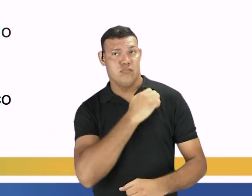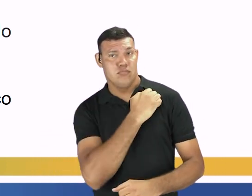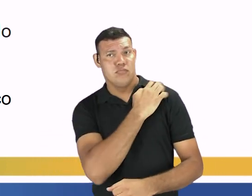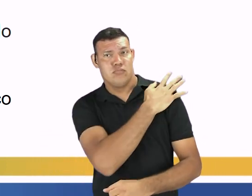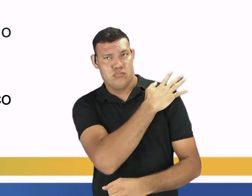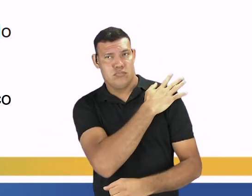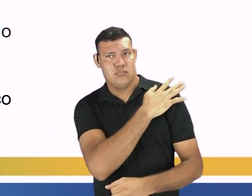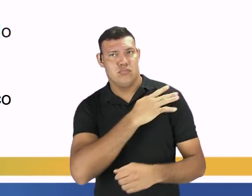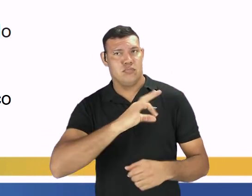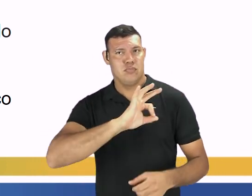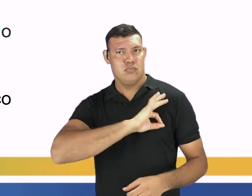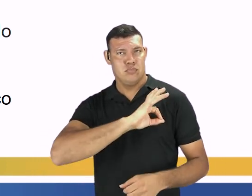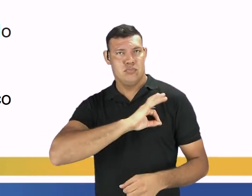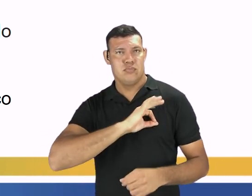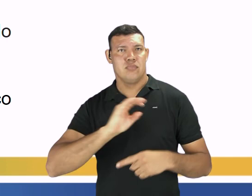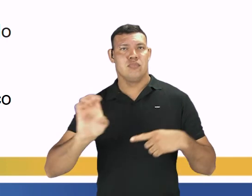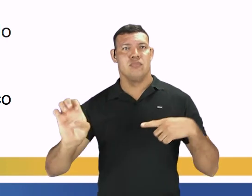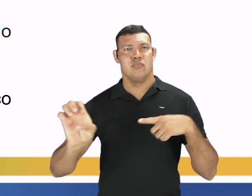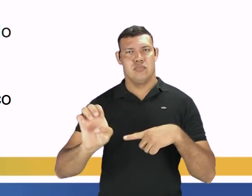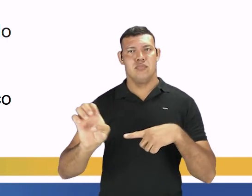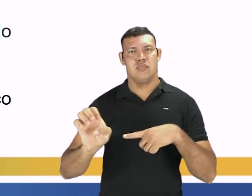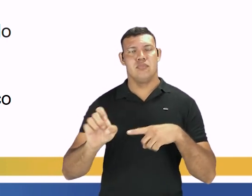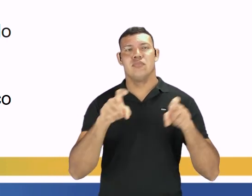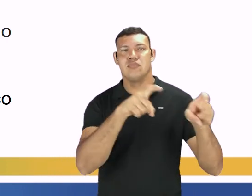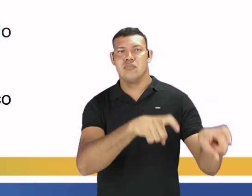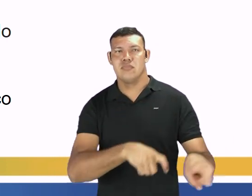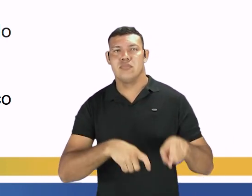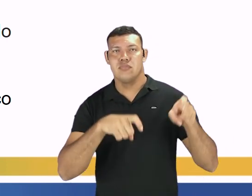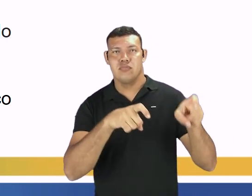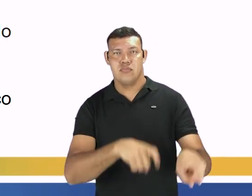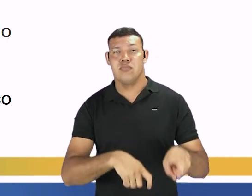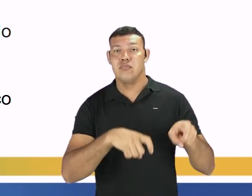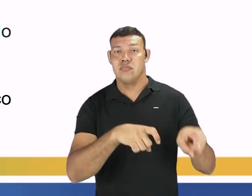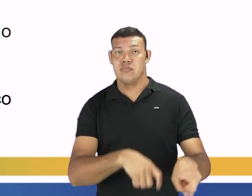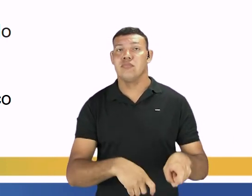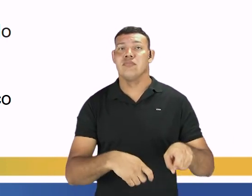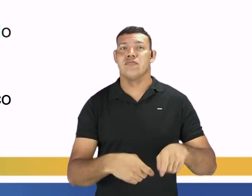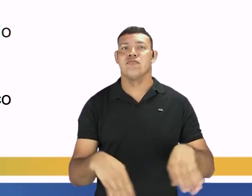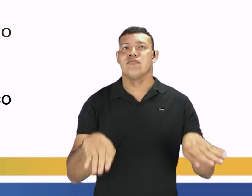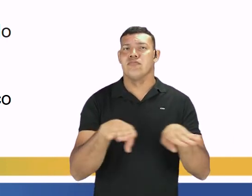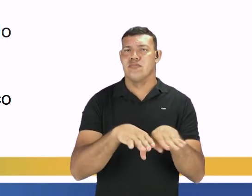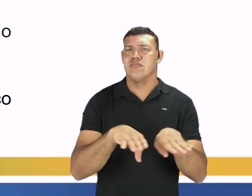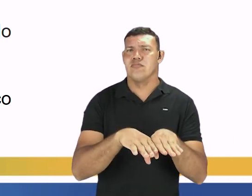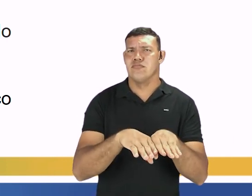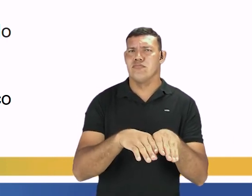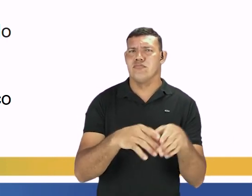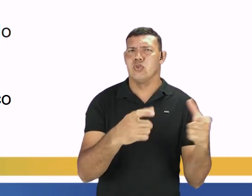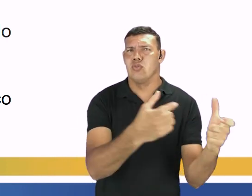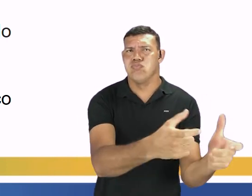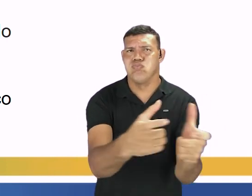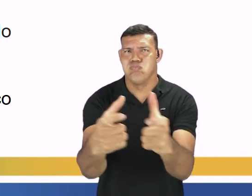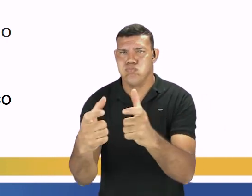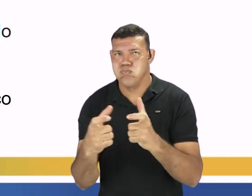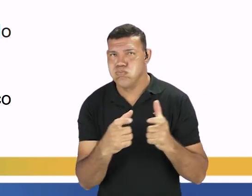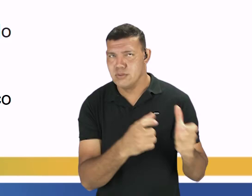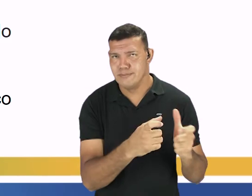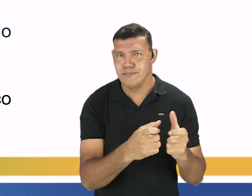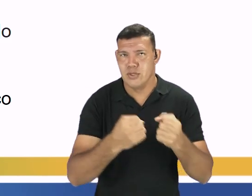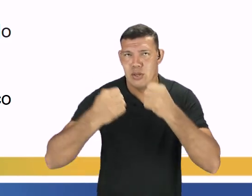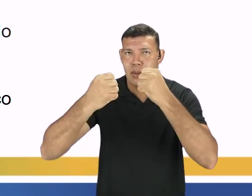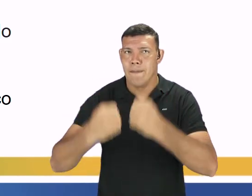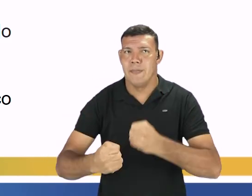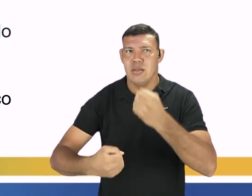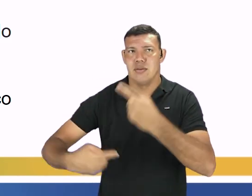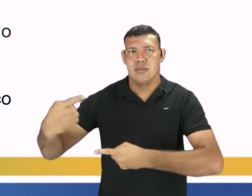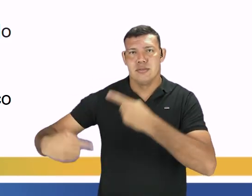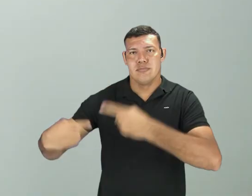E. Agrária, marcada pela concentração da terra e do poder político local e regional.